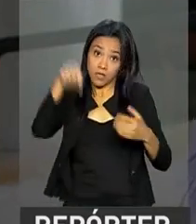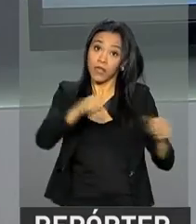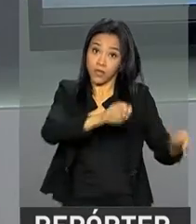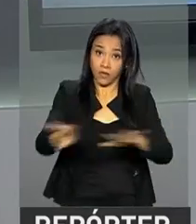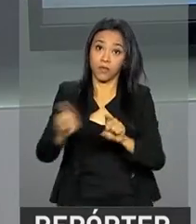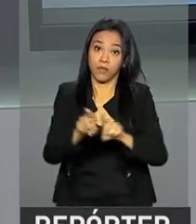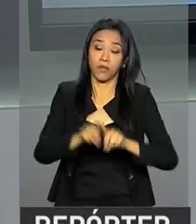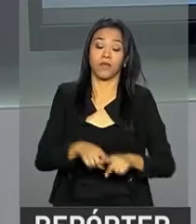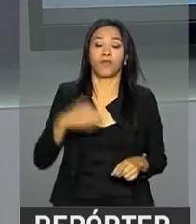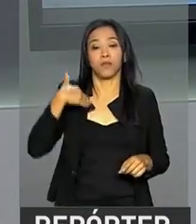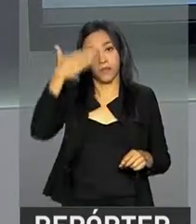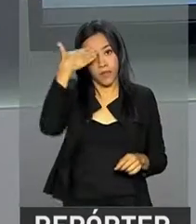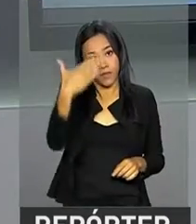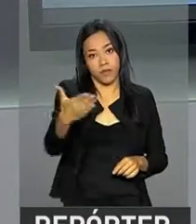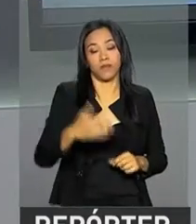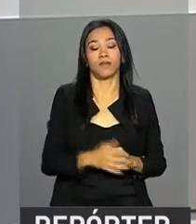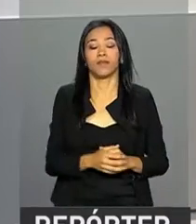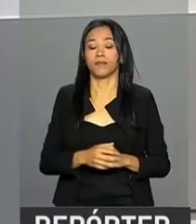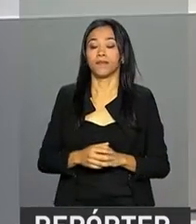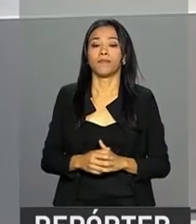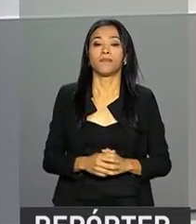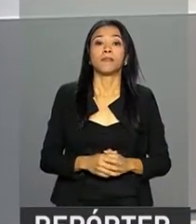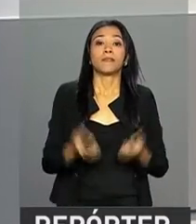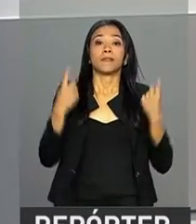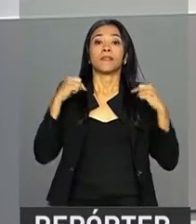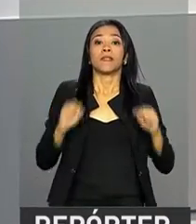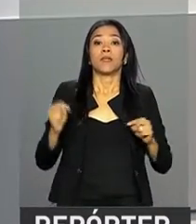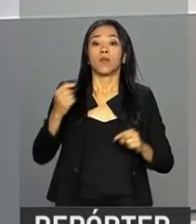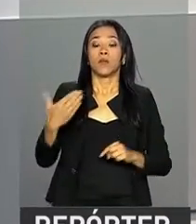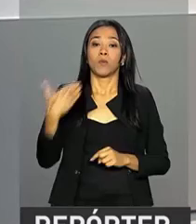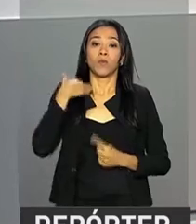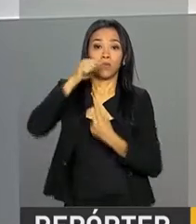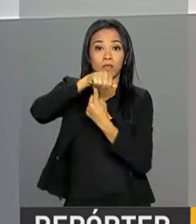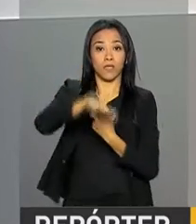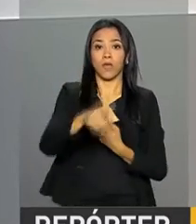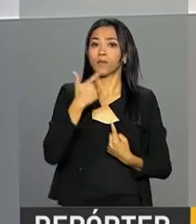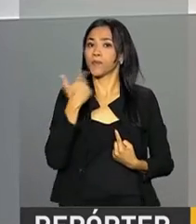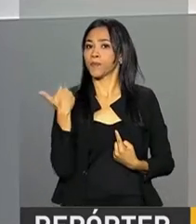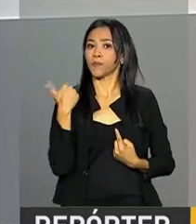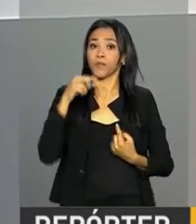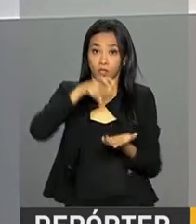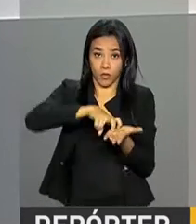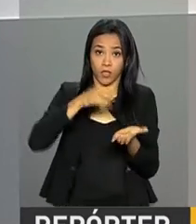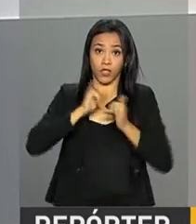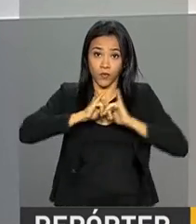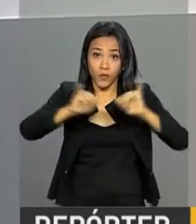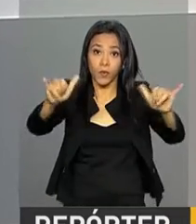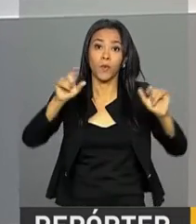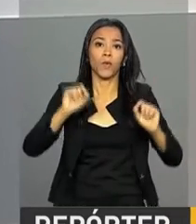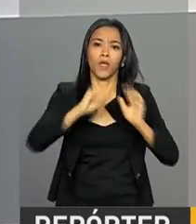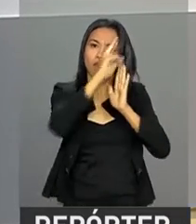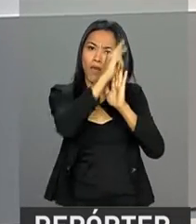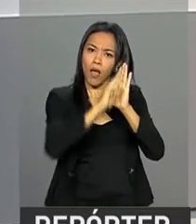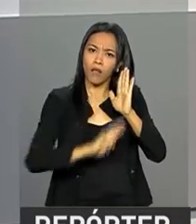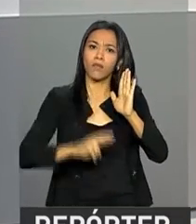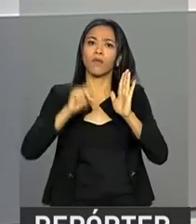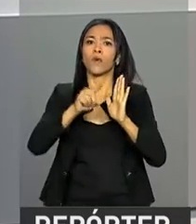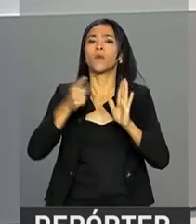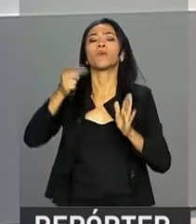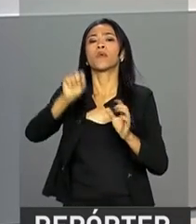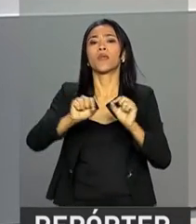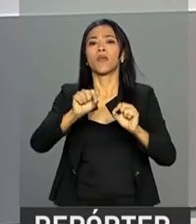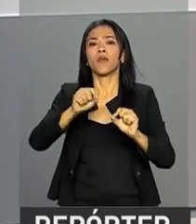você obrigado joão pedro pela sua participação o banco central divulgou agora pela manhã o boletim focus com as projeções do mercado financeiro